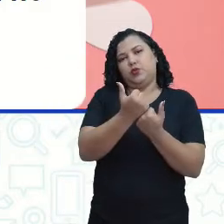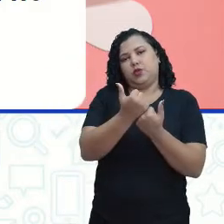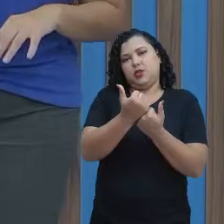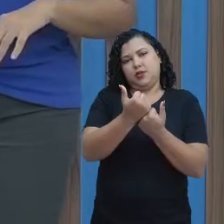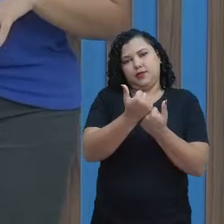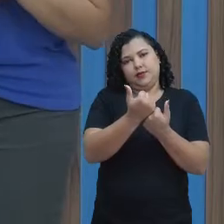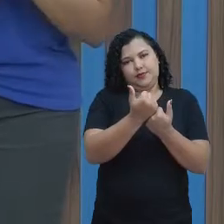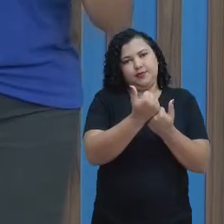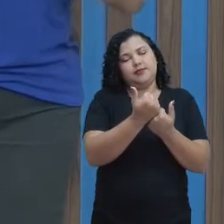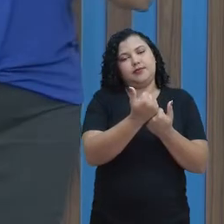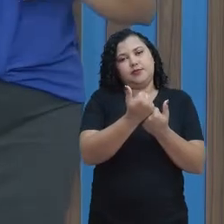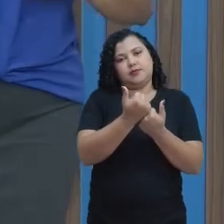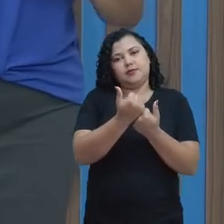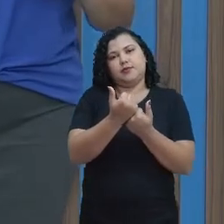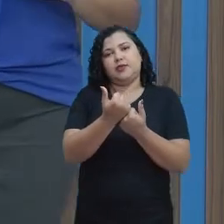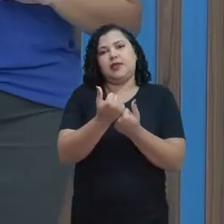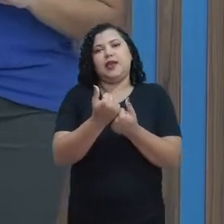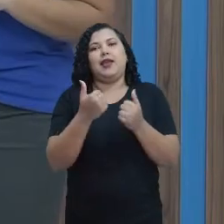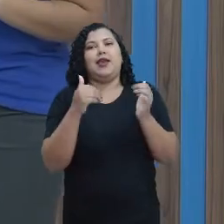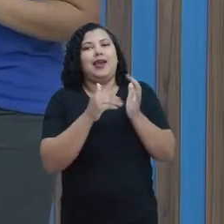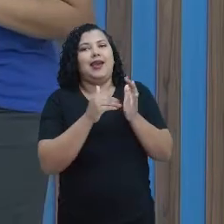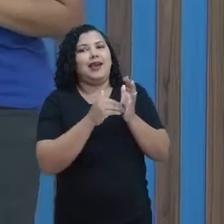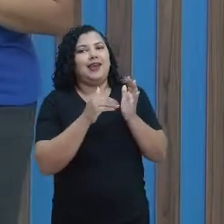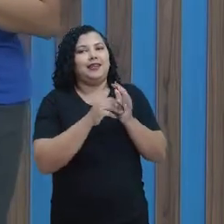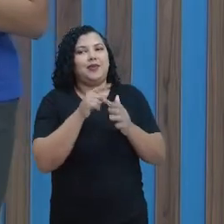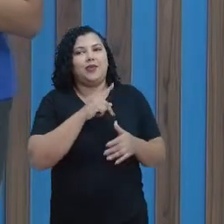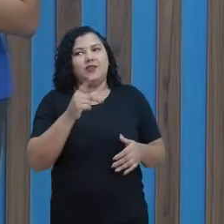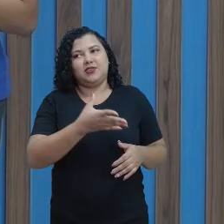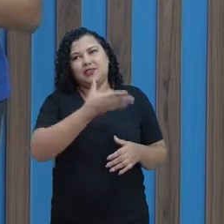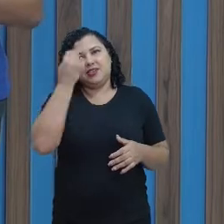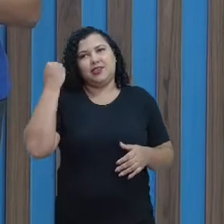Substituir. Até a professora esqueceu aqui agora,